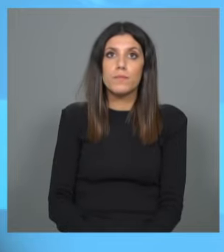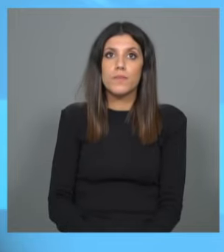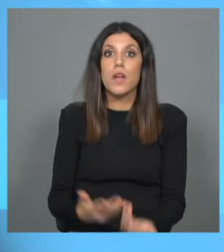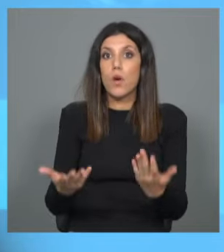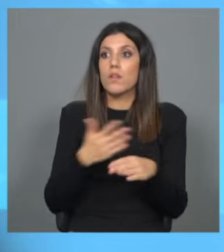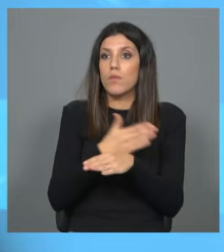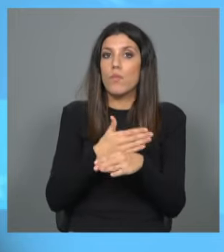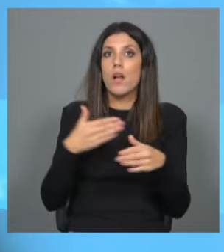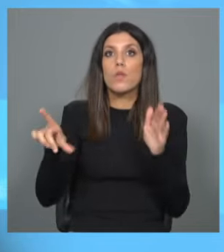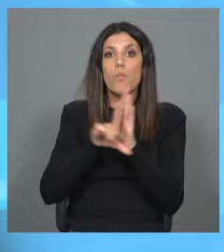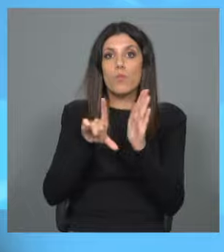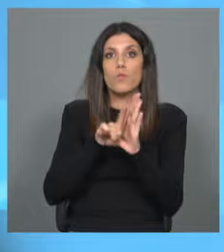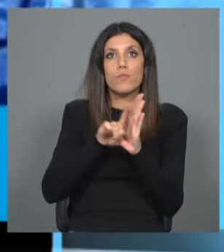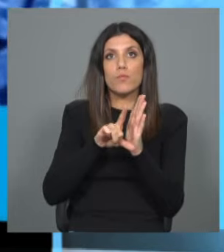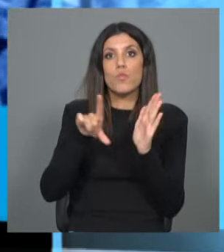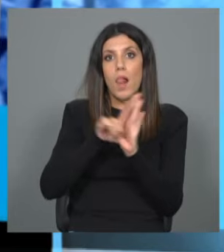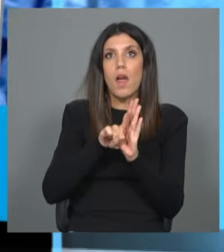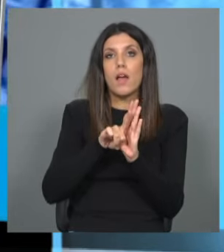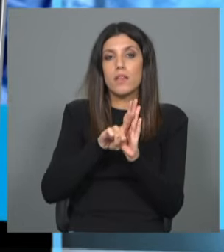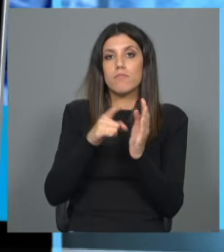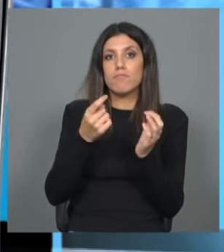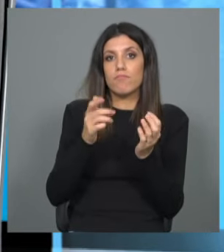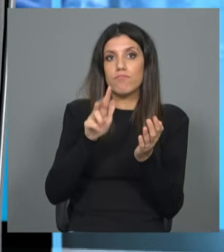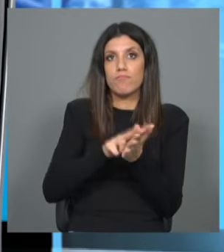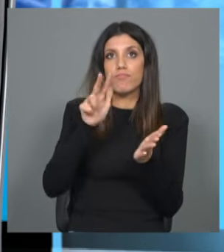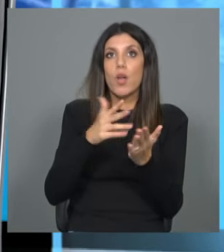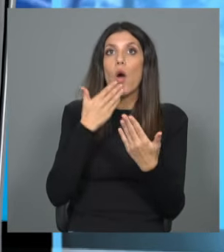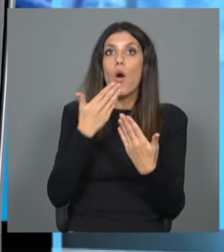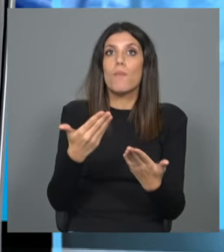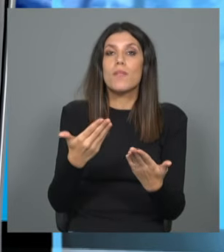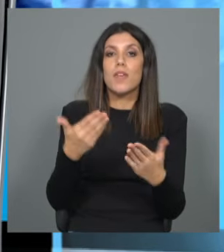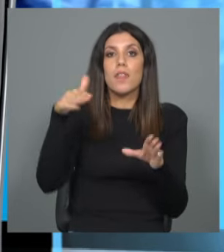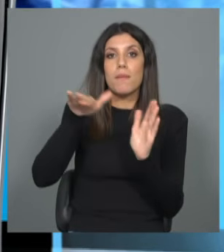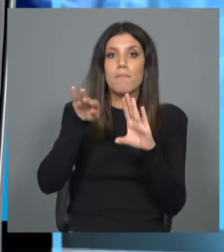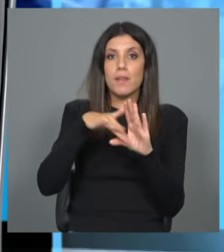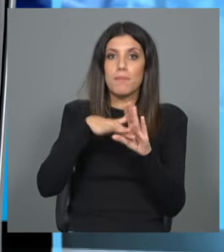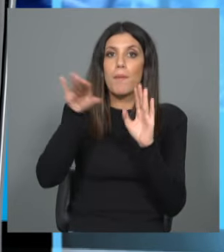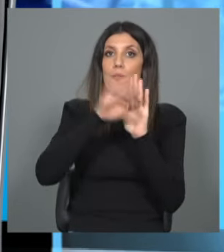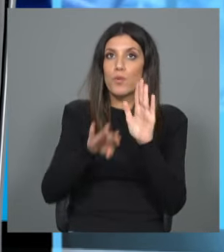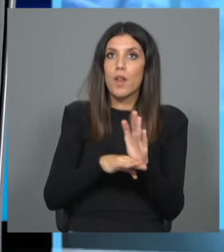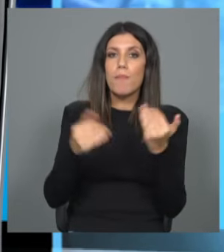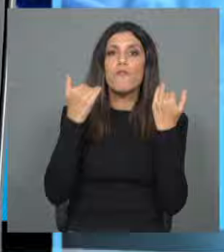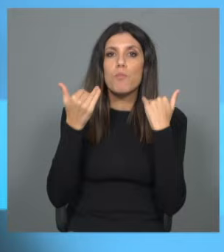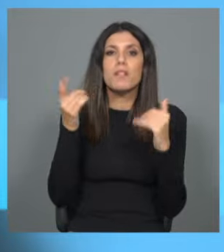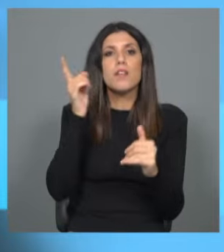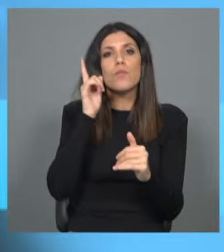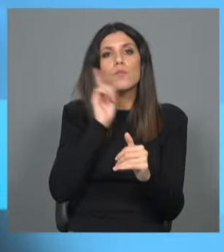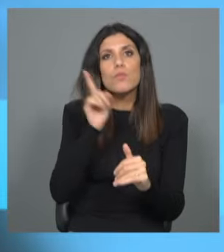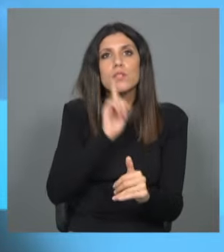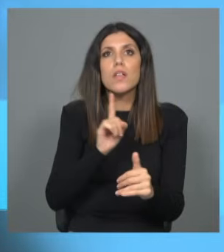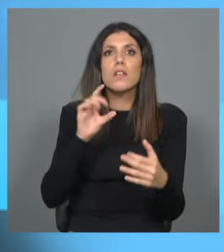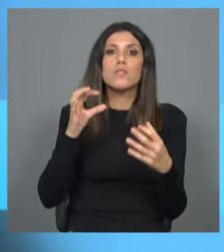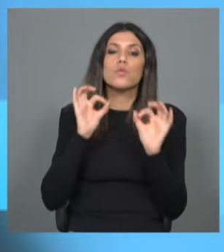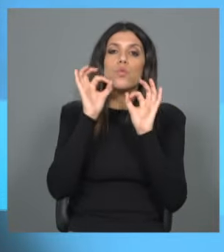decorrer. Enfermeira Catarina Paz, muito obrigado por ter estado aqui no programa Eclésia com a informação essencial sobre os